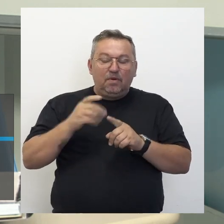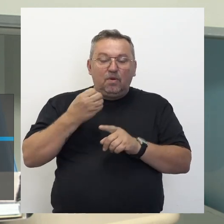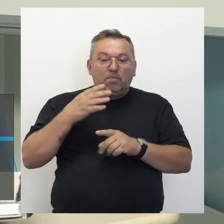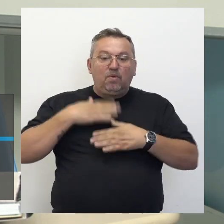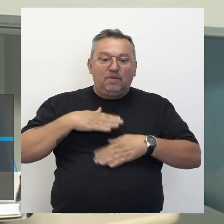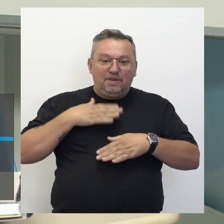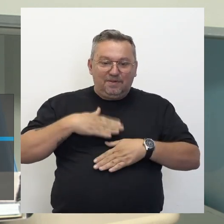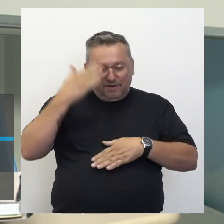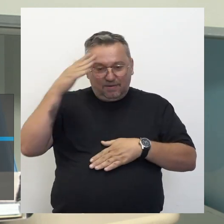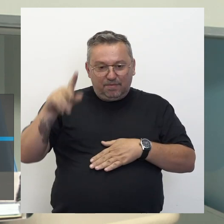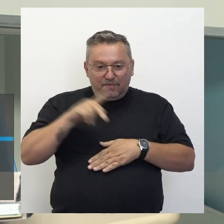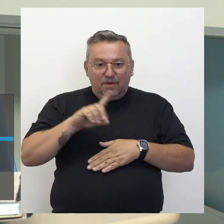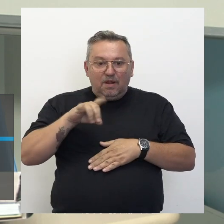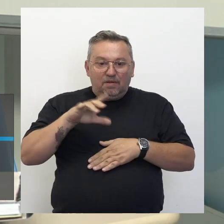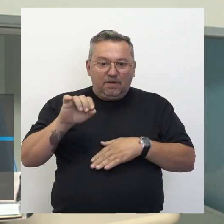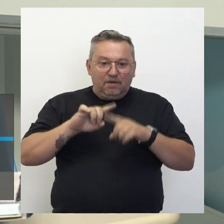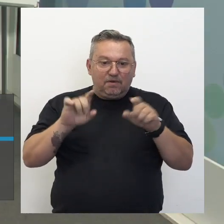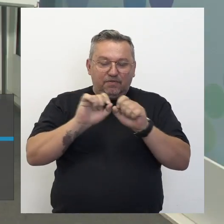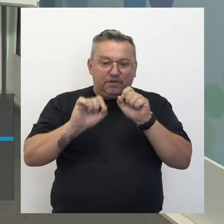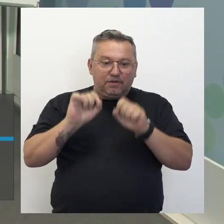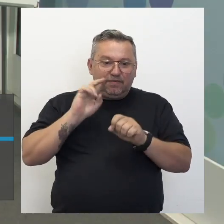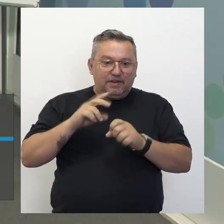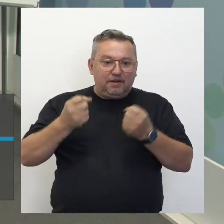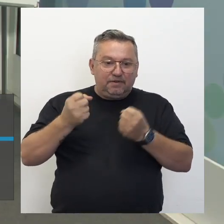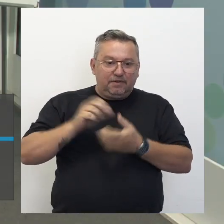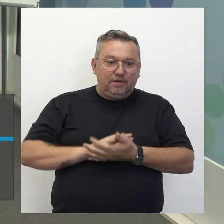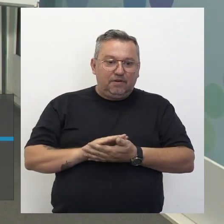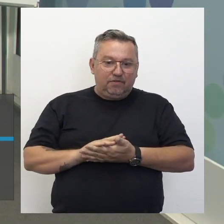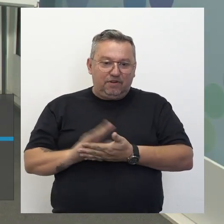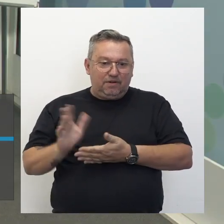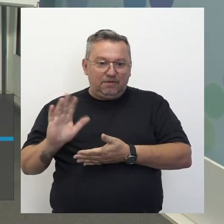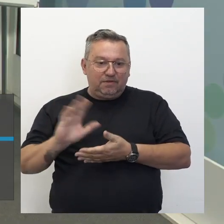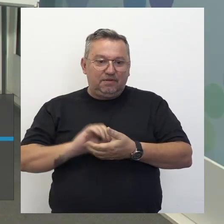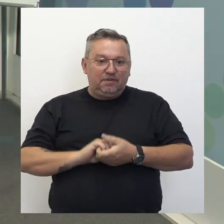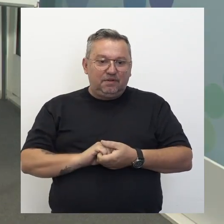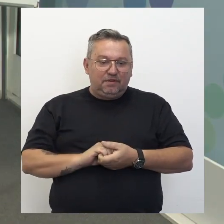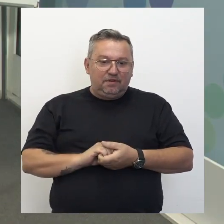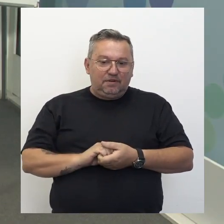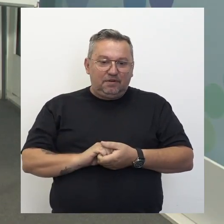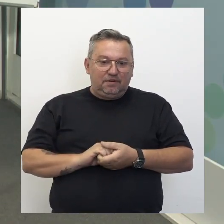descanso e agradecer a professora Daniela pela participação. Obrigada, Daniela. Tchau, tchau. Até a próxima. Tchau.